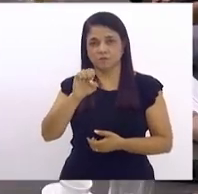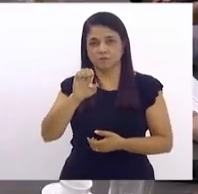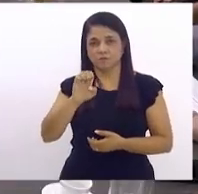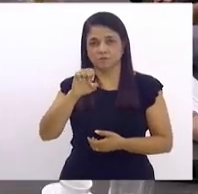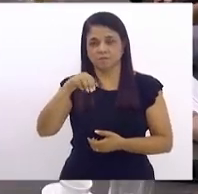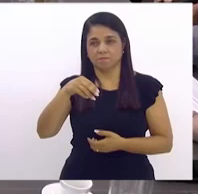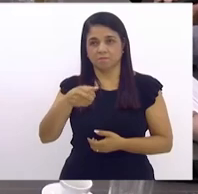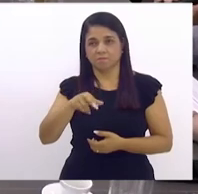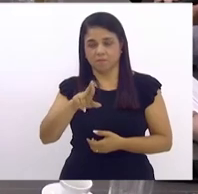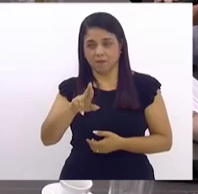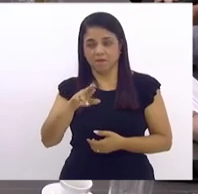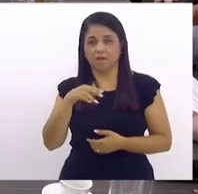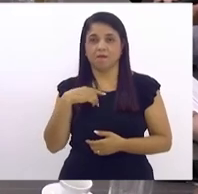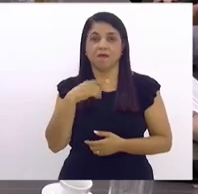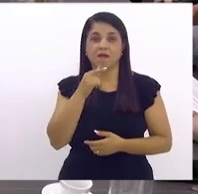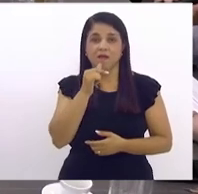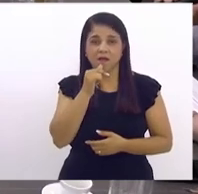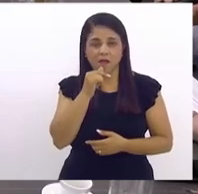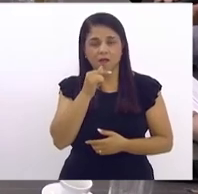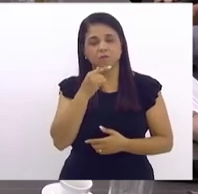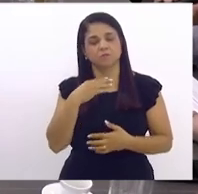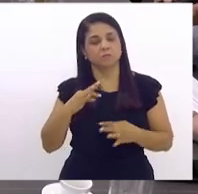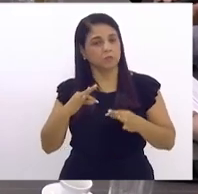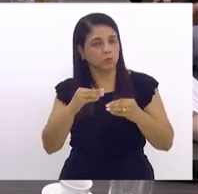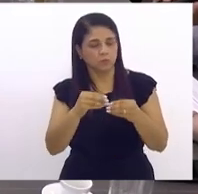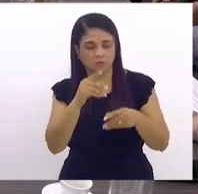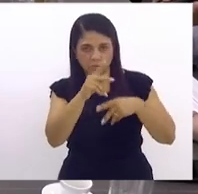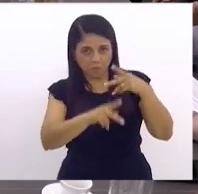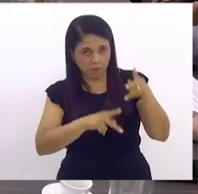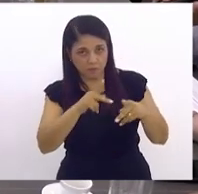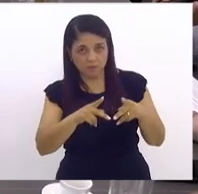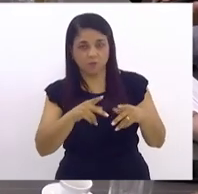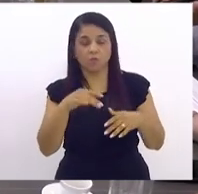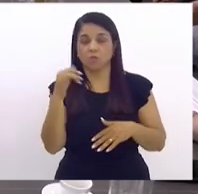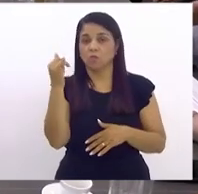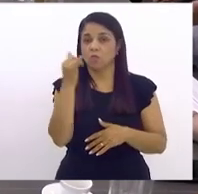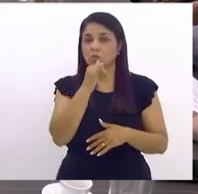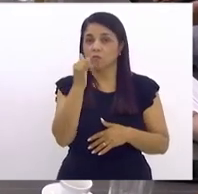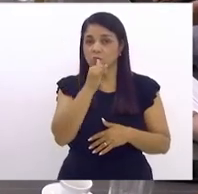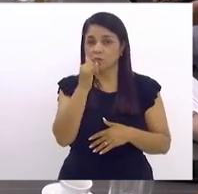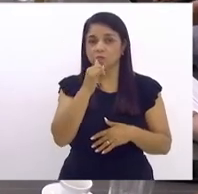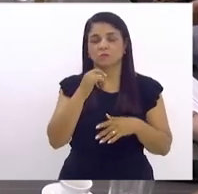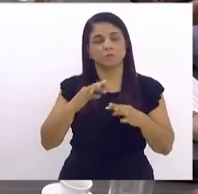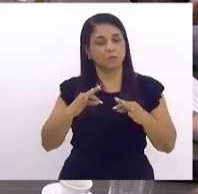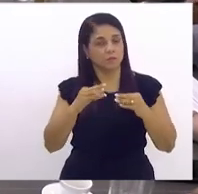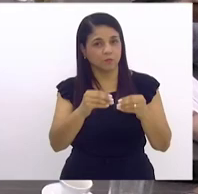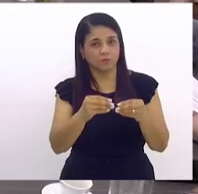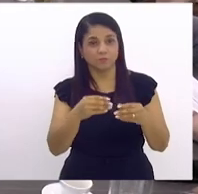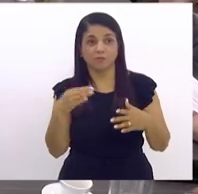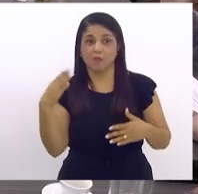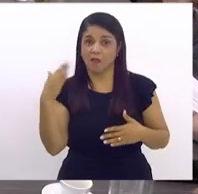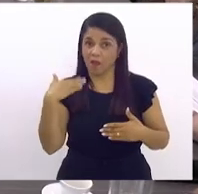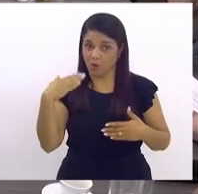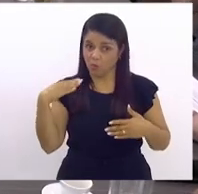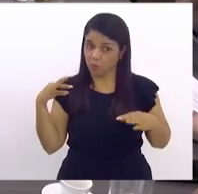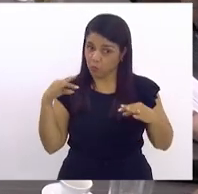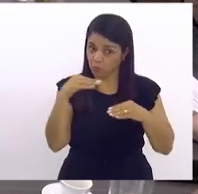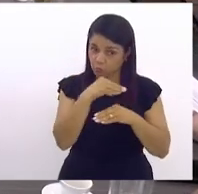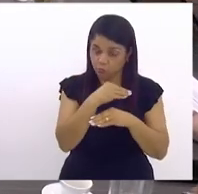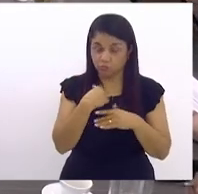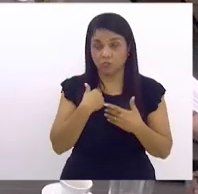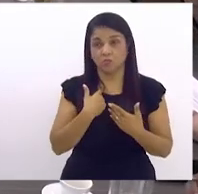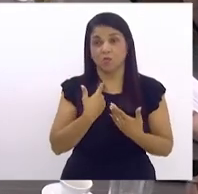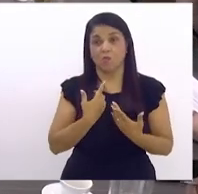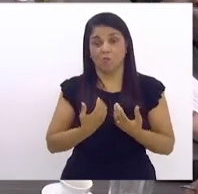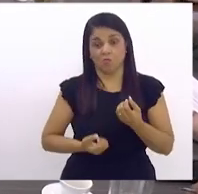Josemar. Água para todos, luz para todos, calor para tutti quanti. Estamos sendo